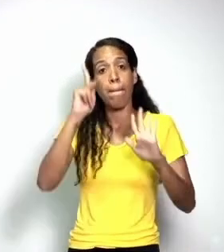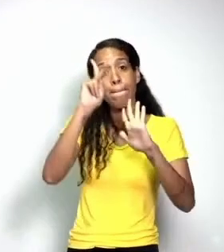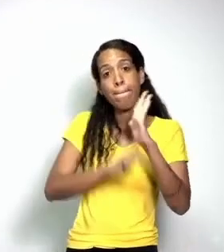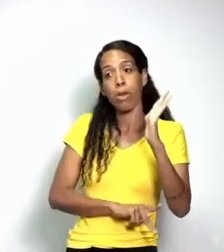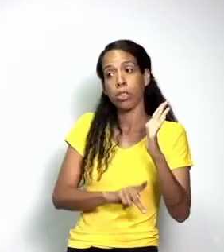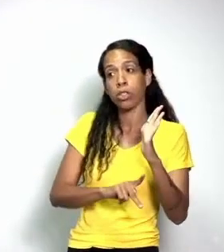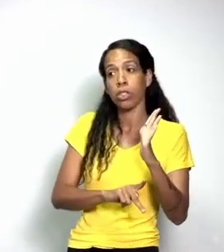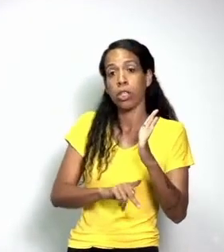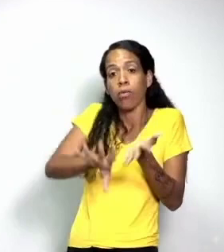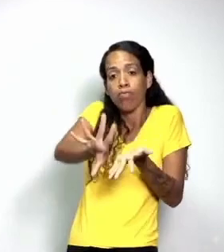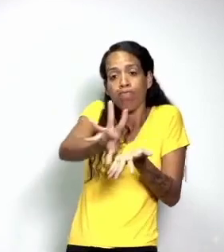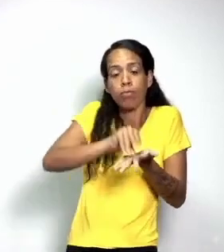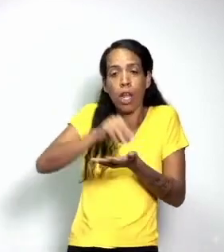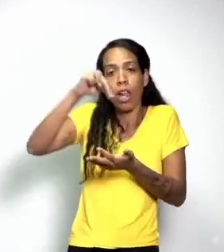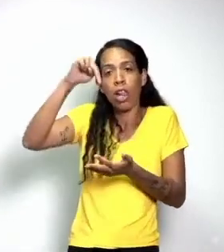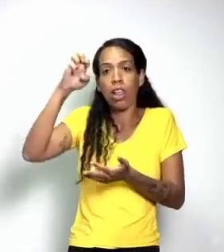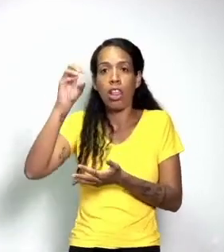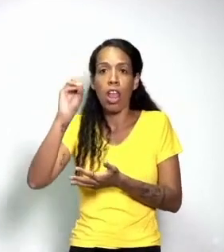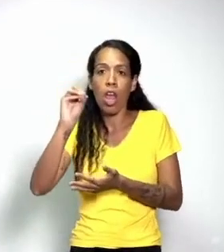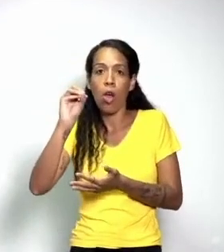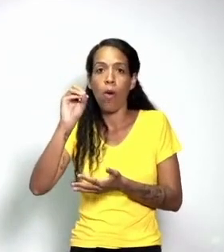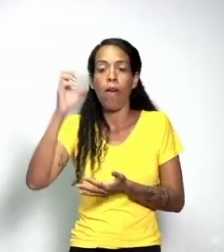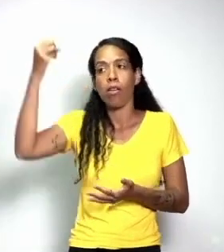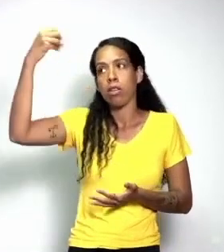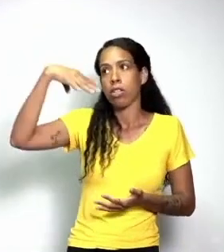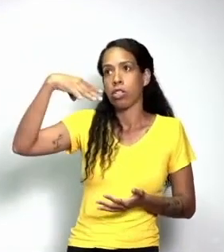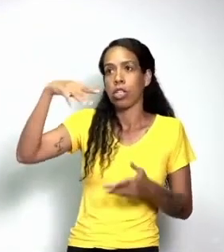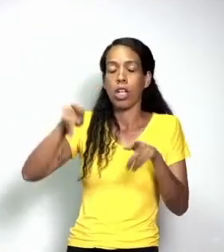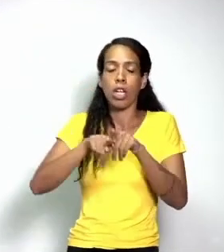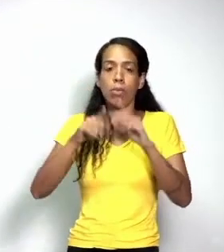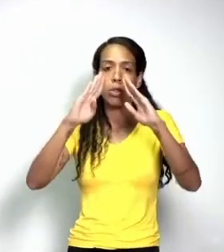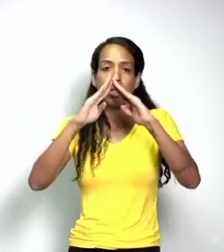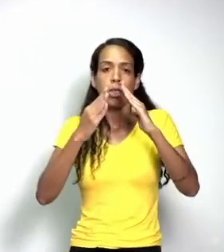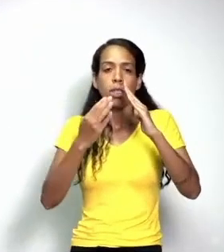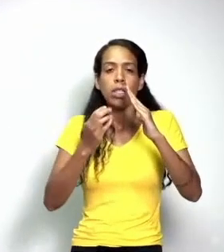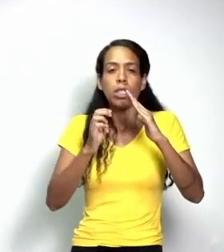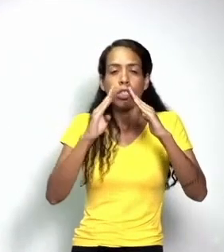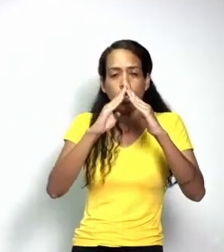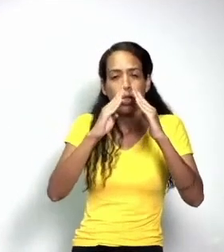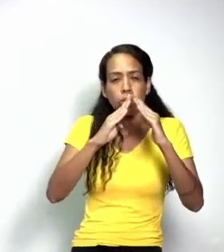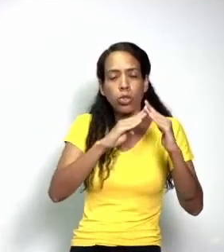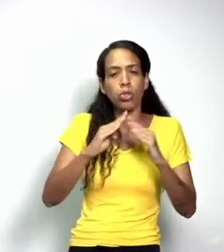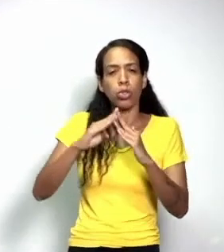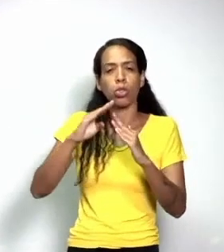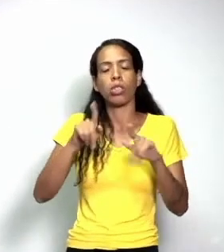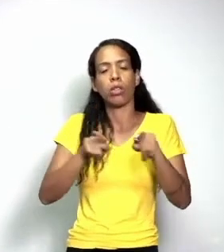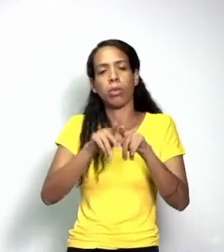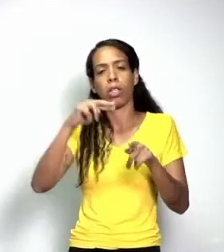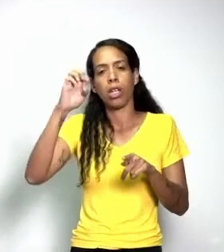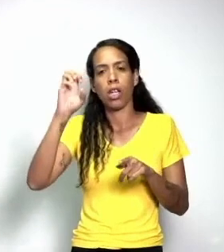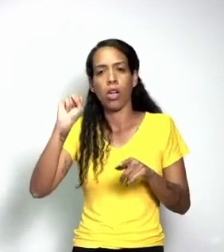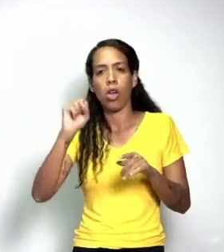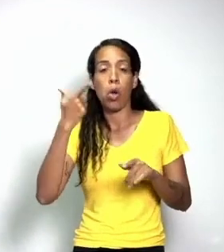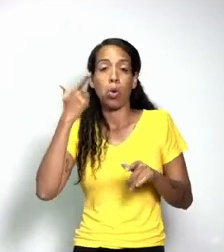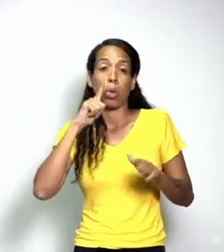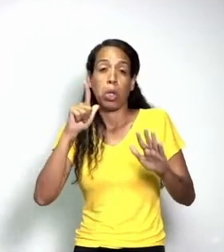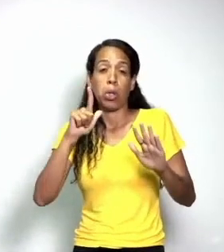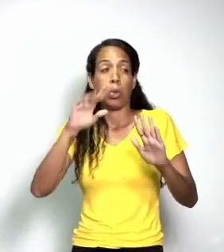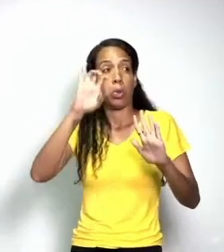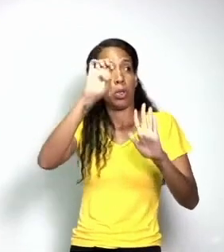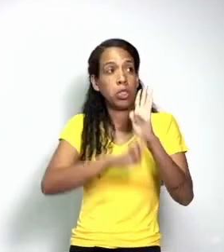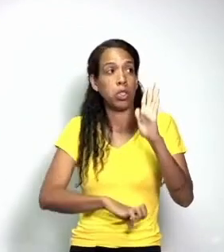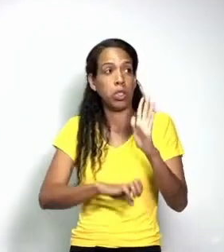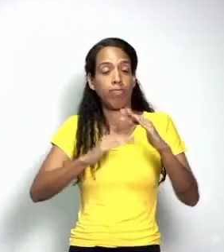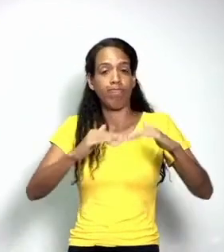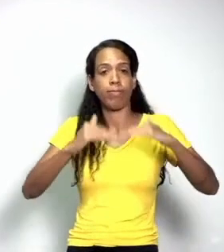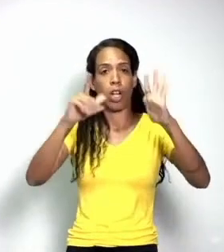com o patrocínio da Neoenergia Brasília, do Instituto Neoenergia, foi contemplado no edital Transformando Energia em Cultura,